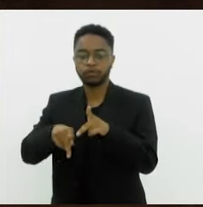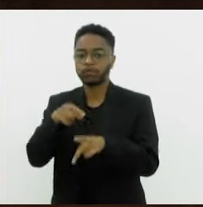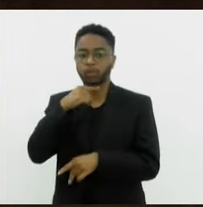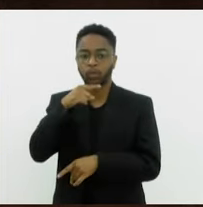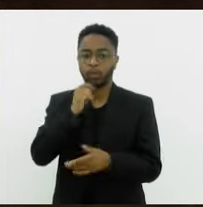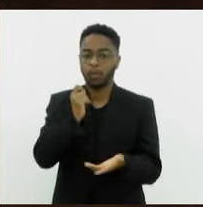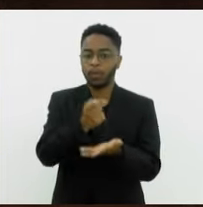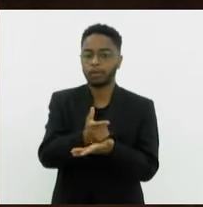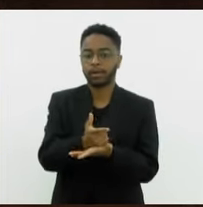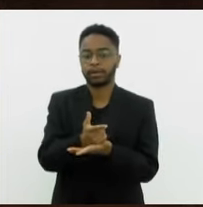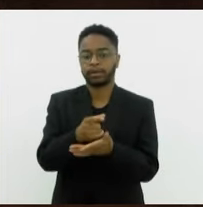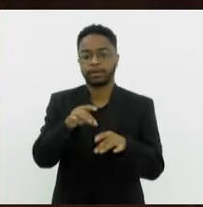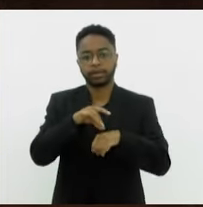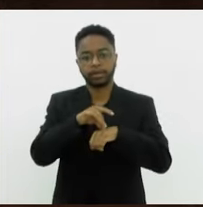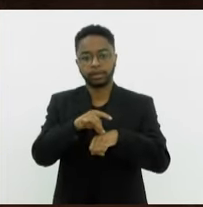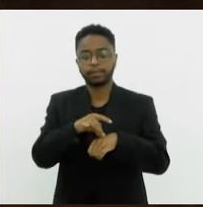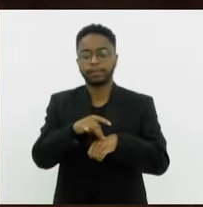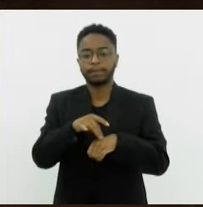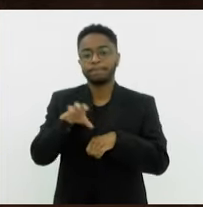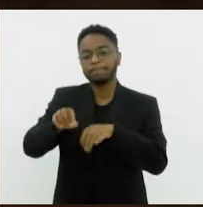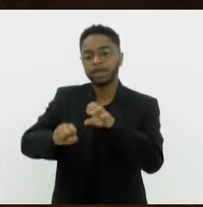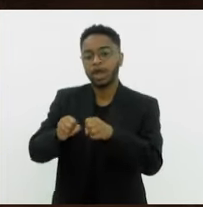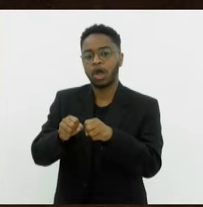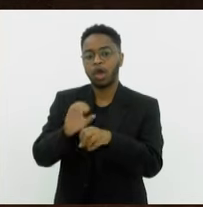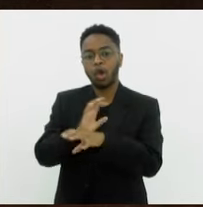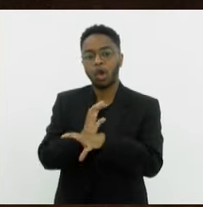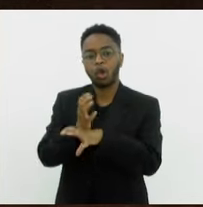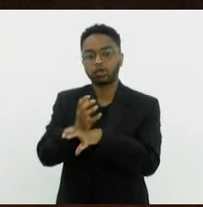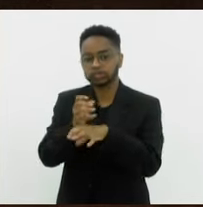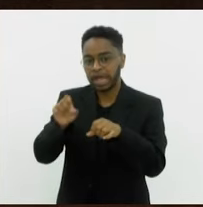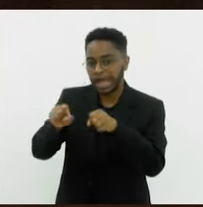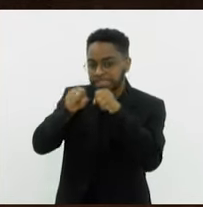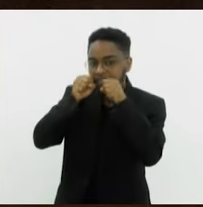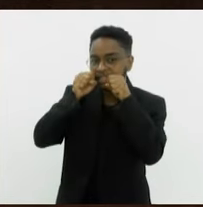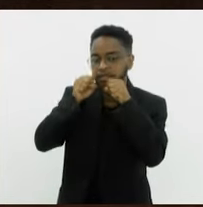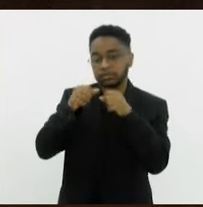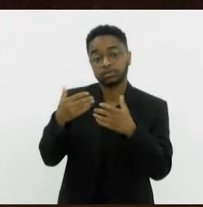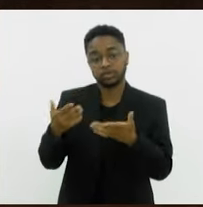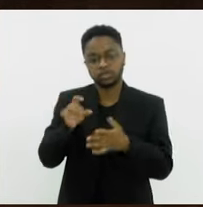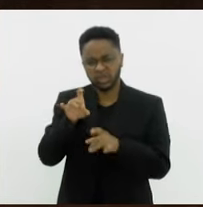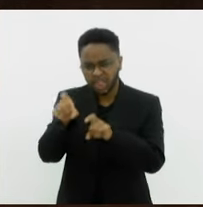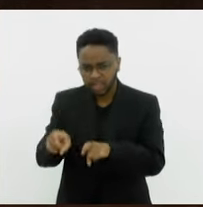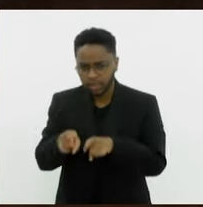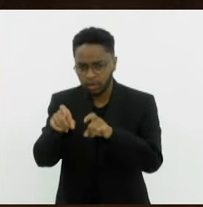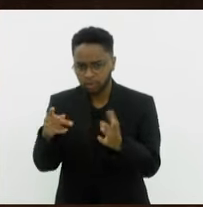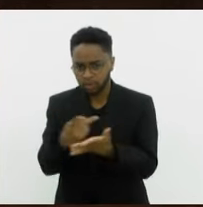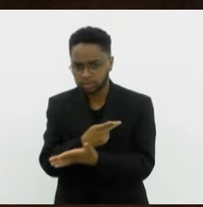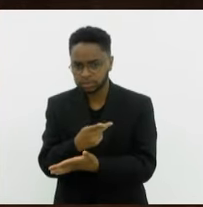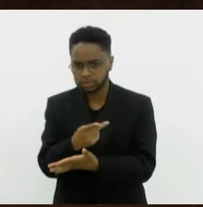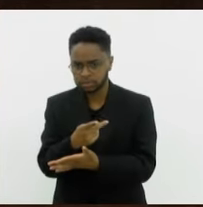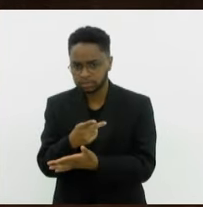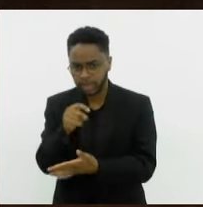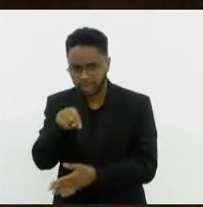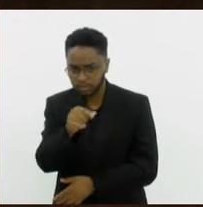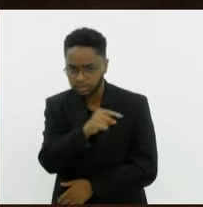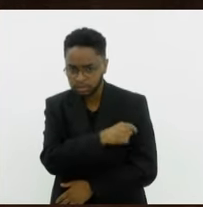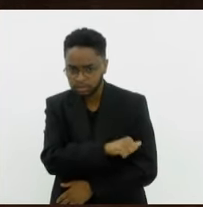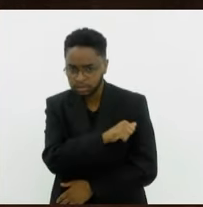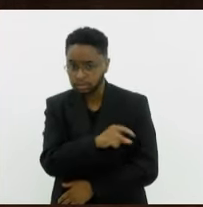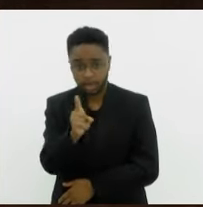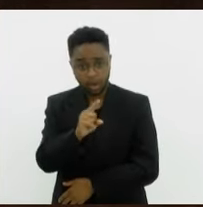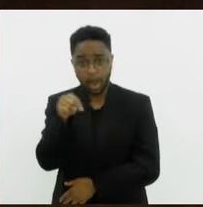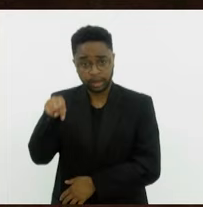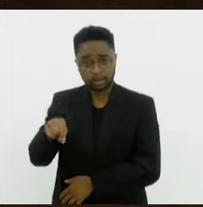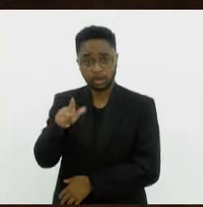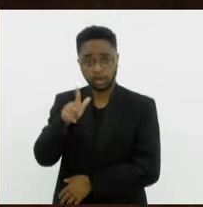o povo indo catar ossos para roer. Isso não foi no interior do Rio de Janeiro, isso foi aqui na